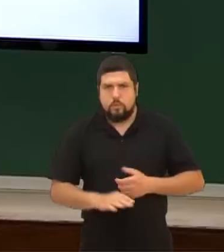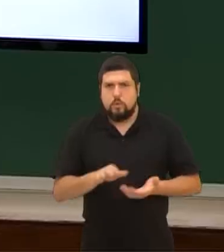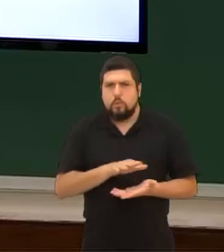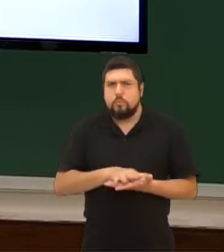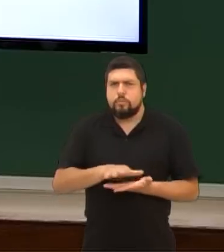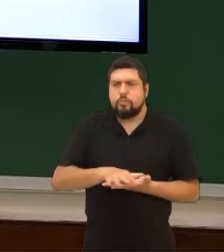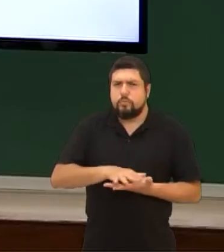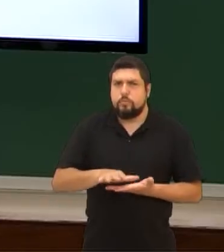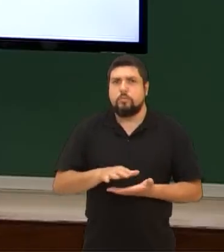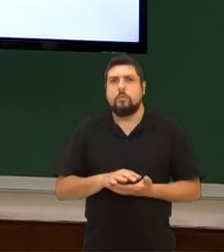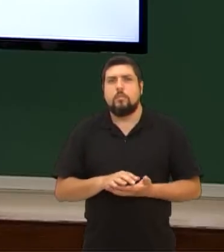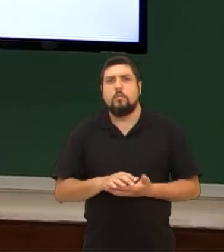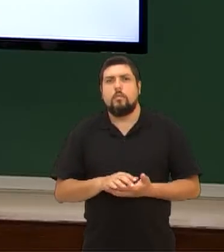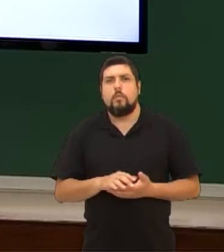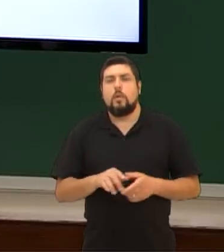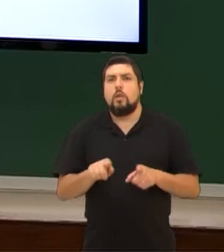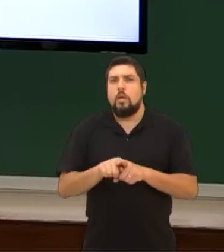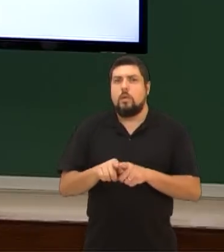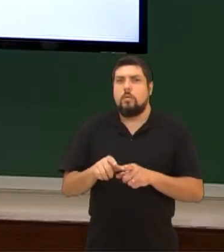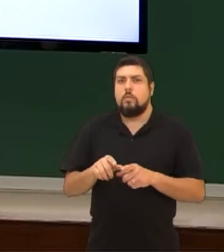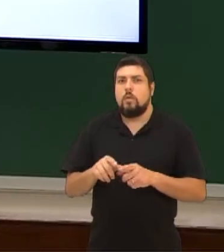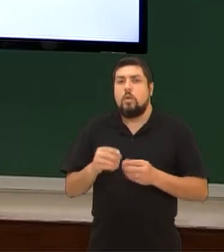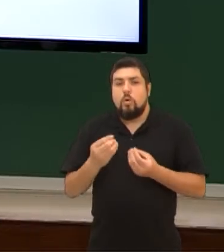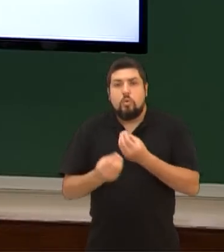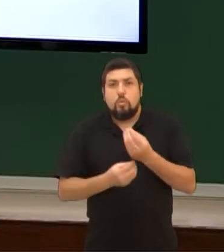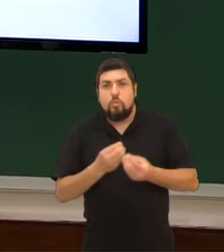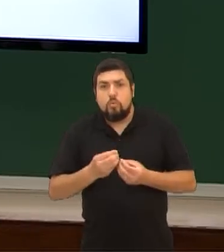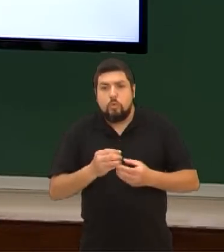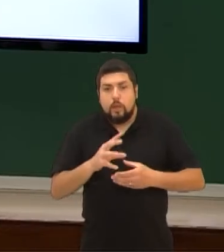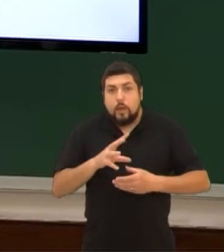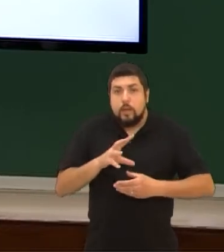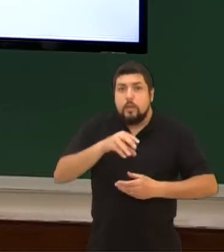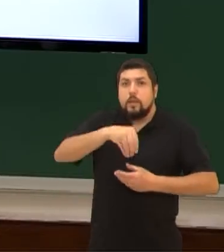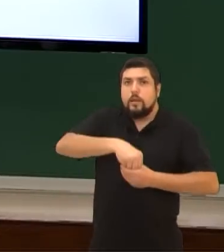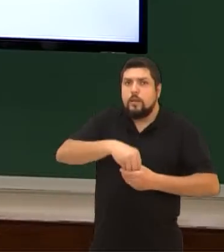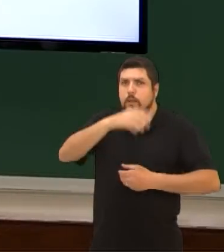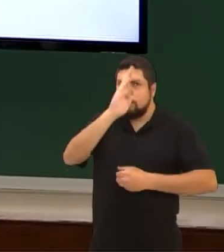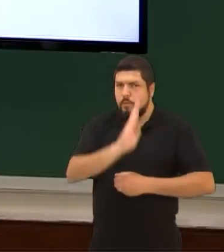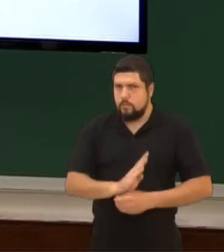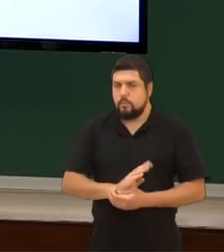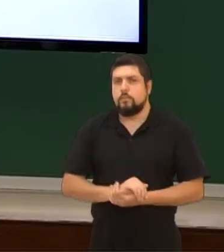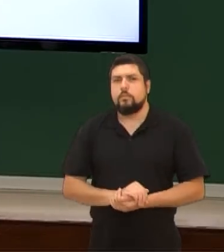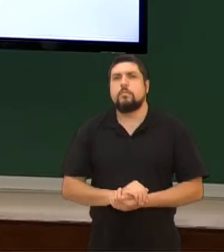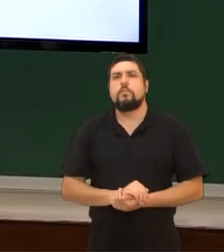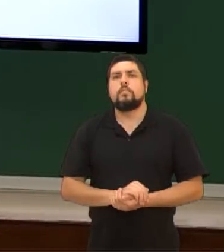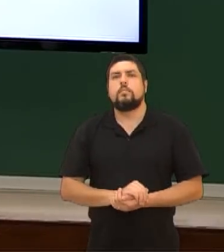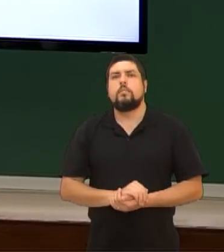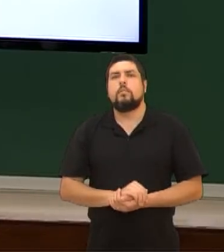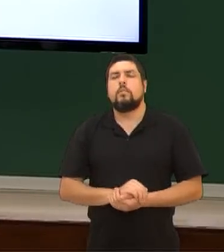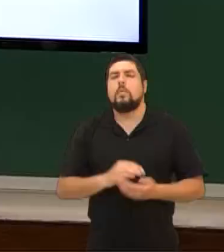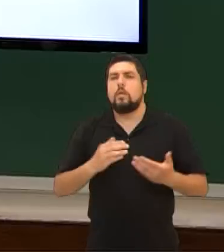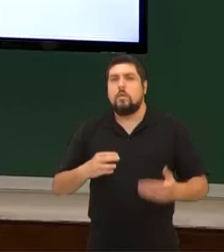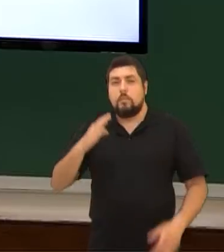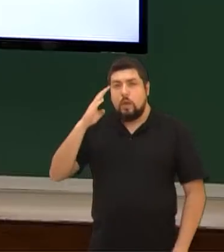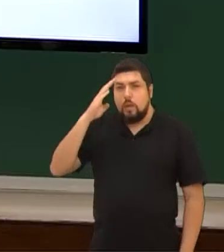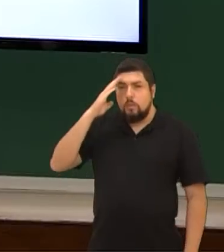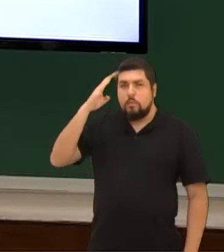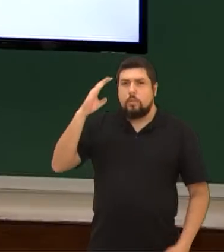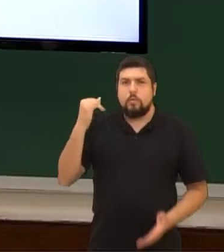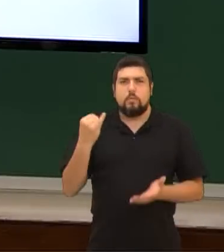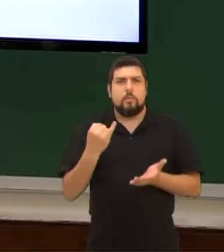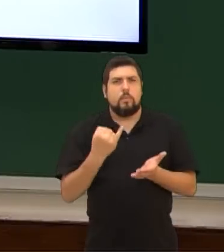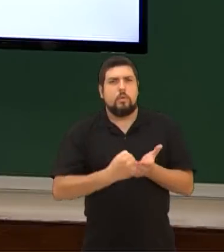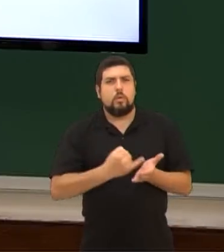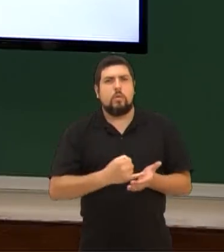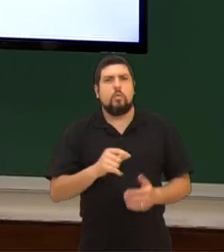aqui, não é internacional, o nosso mercado consumidor interno, desculpem. Vamos lá, então a principal tarifa que a gente vai